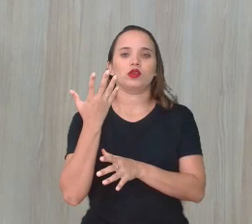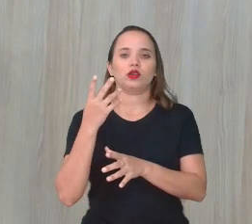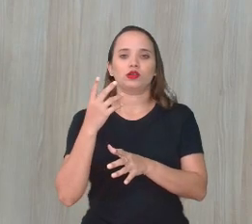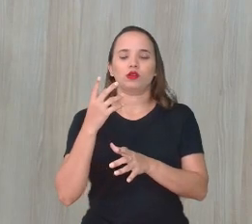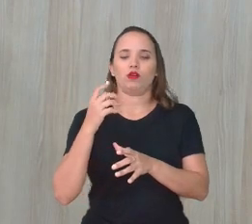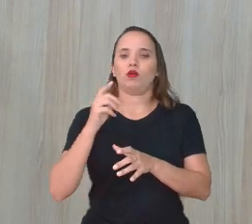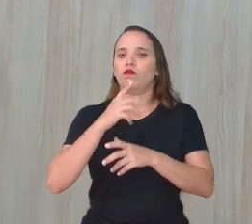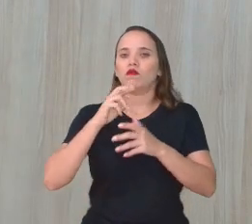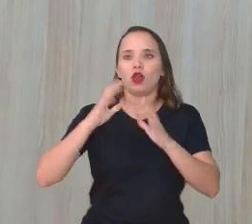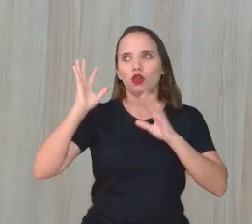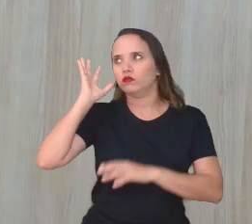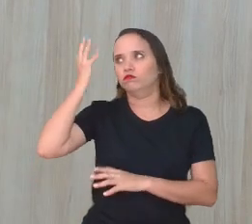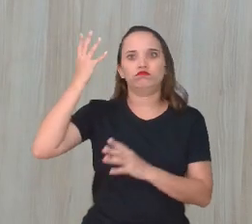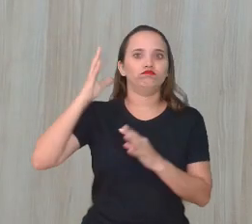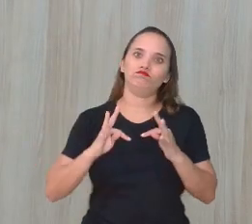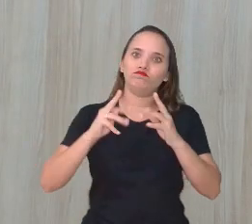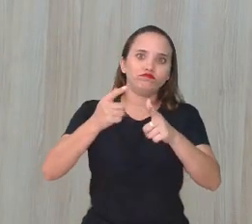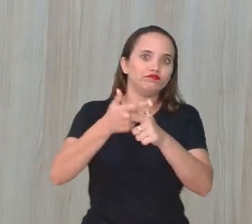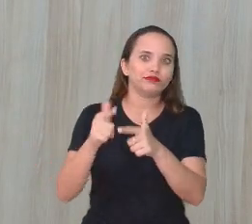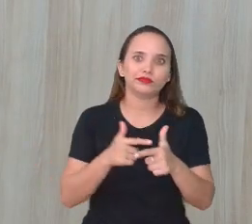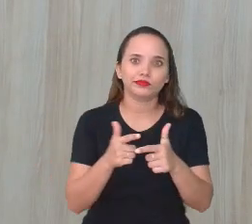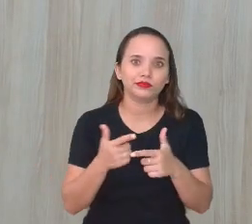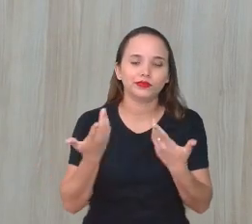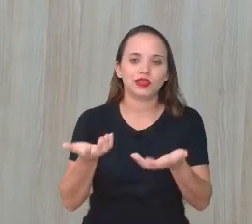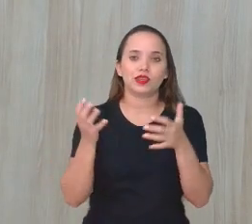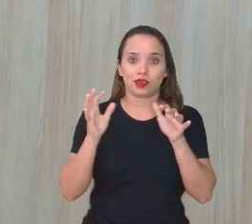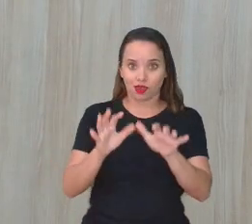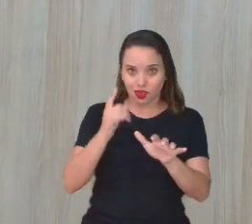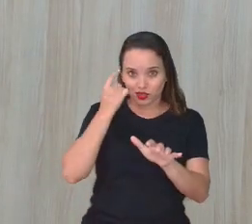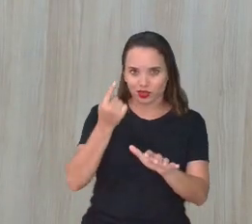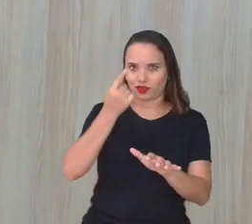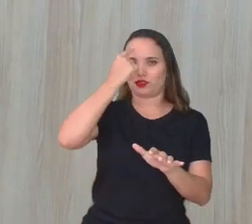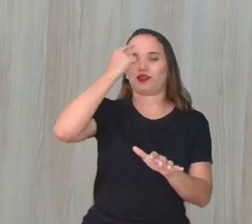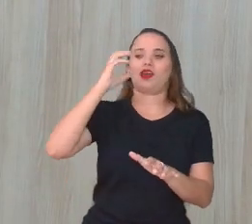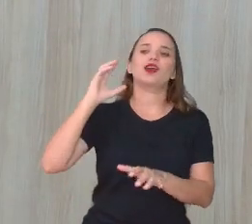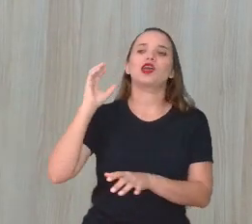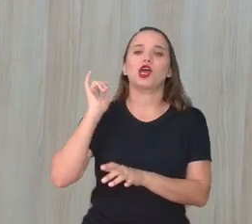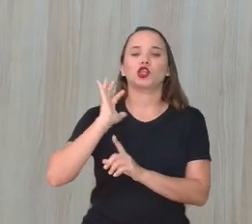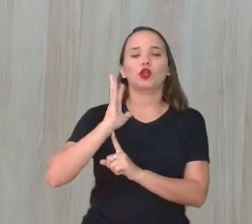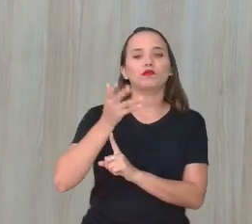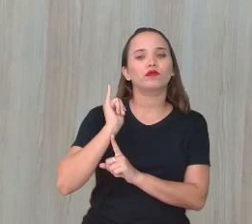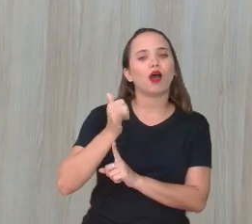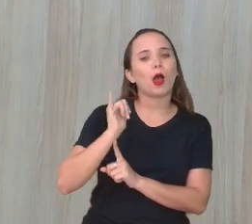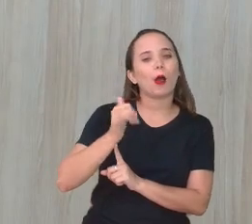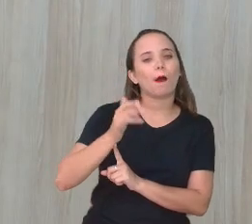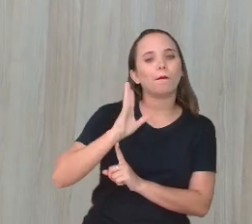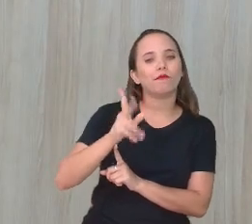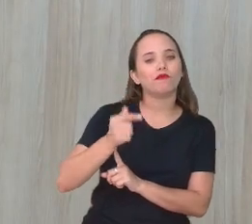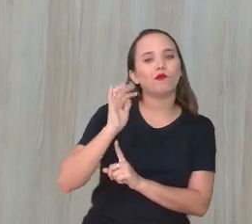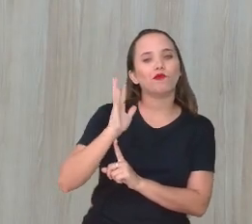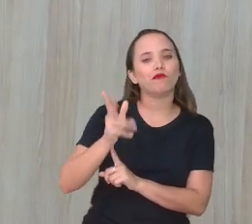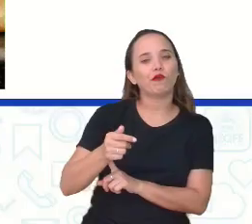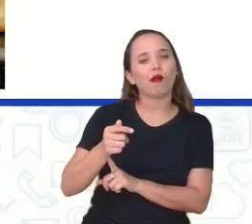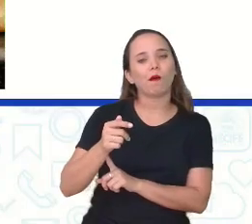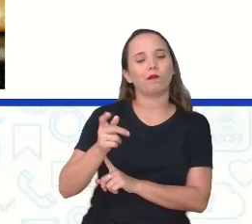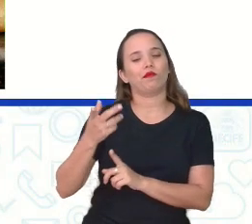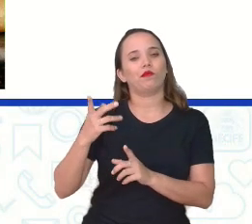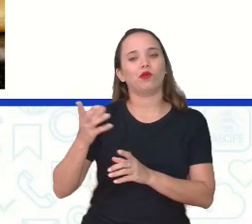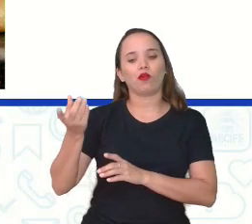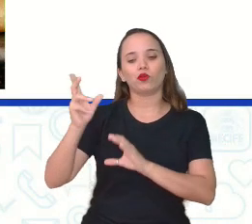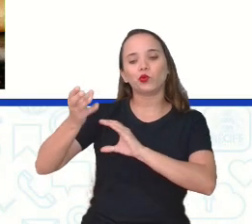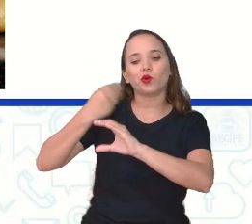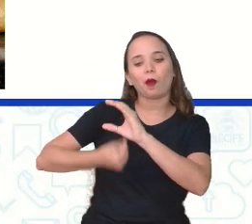todos os problemas. Então, esse é o capitalismo como fábula. Quer um exemplo disso aí em foto? Olha aqui, o capitalismo como fábula.